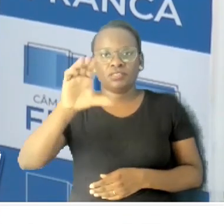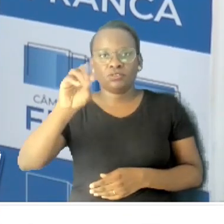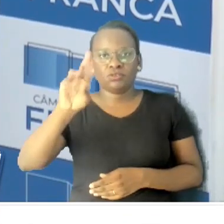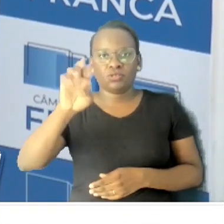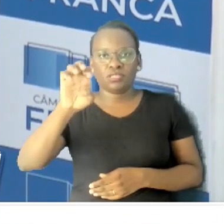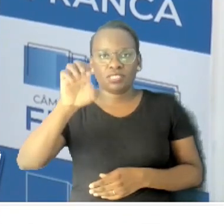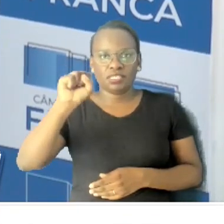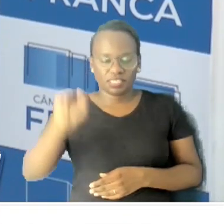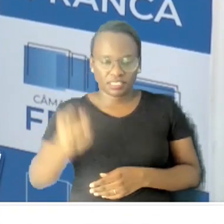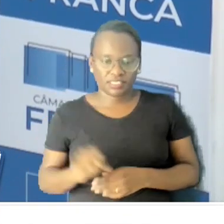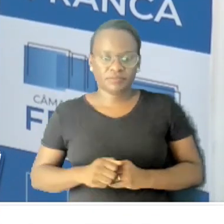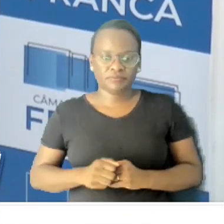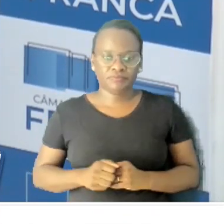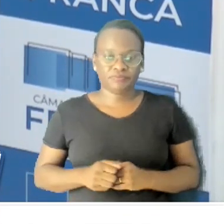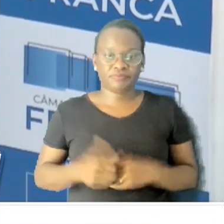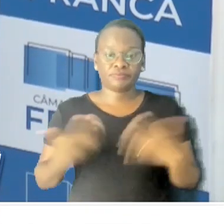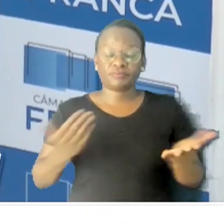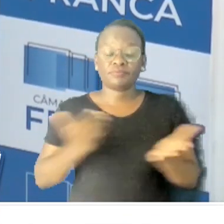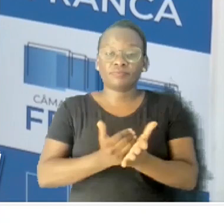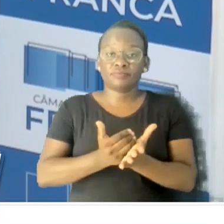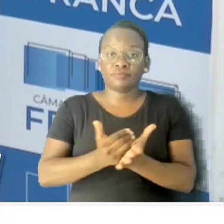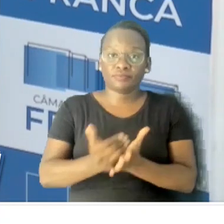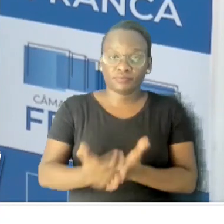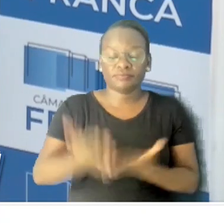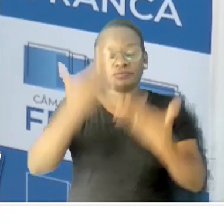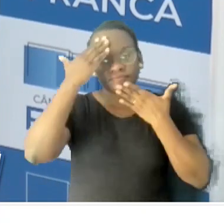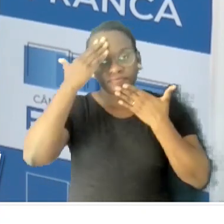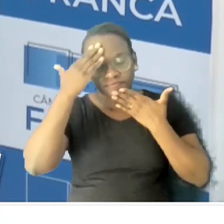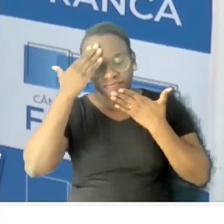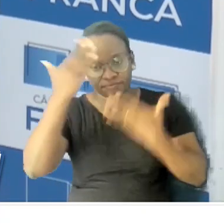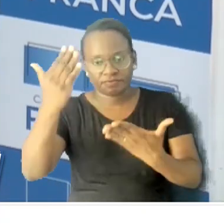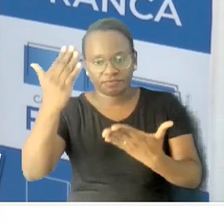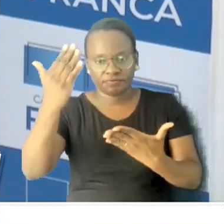Quero iniciar um agradecimento